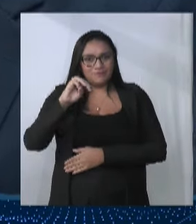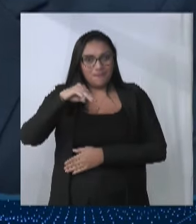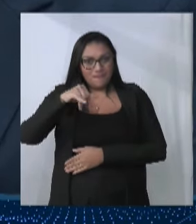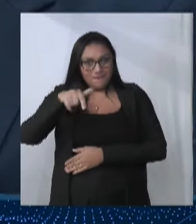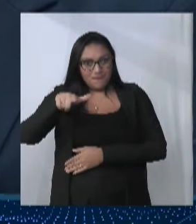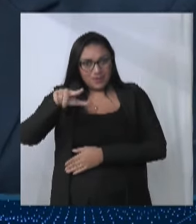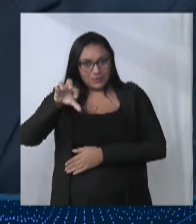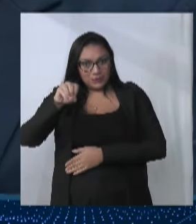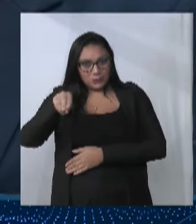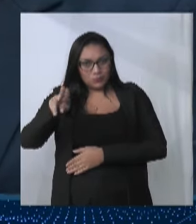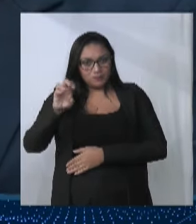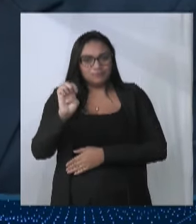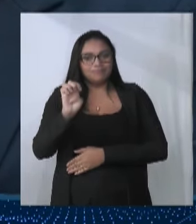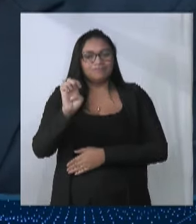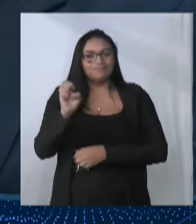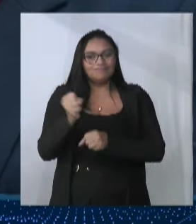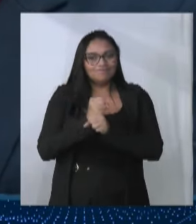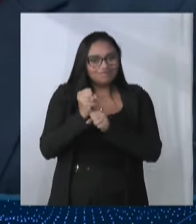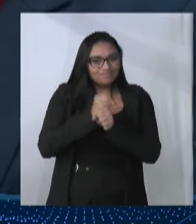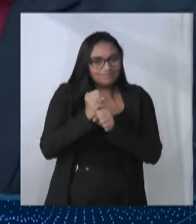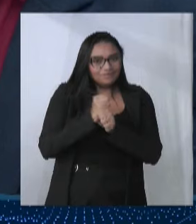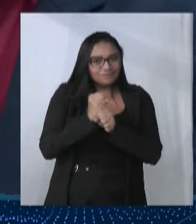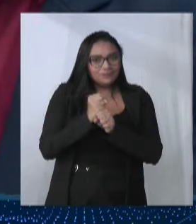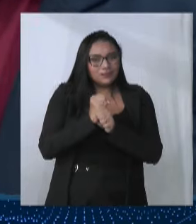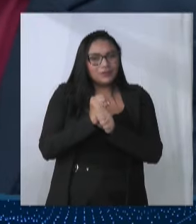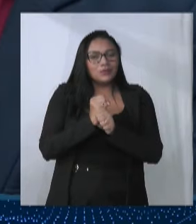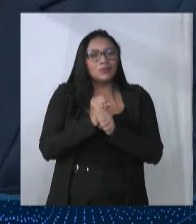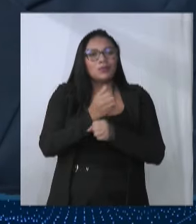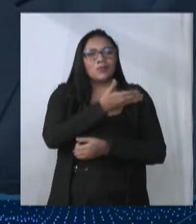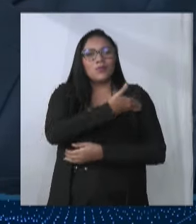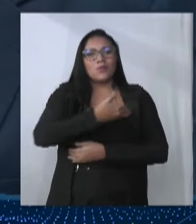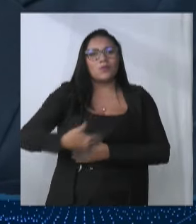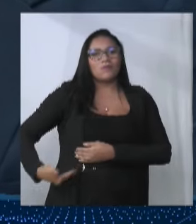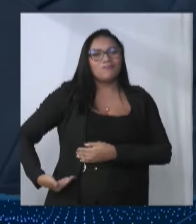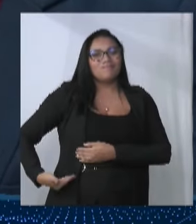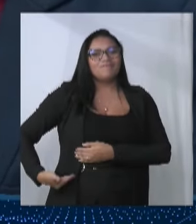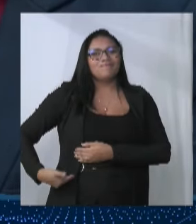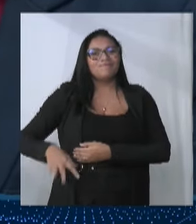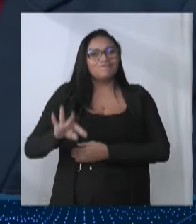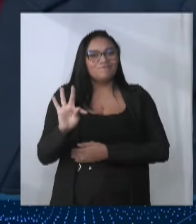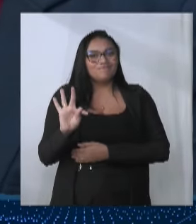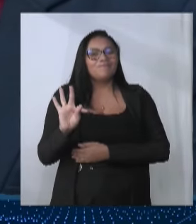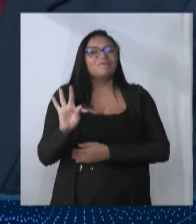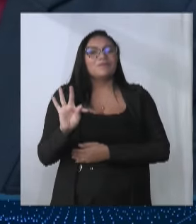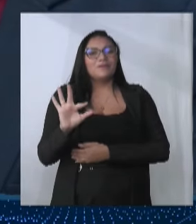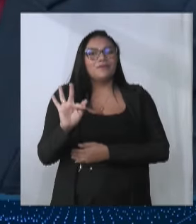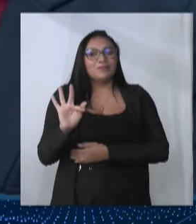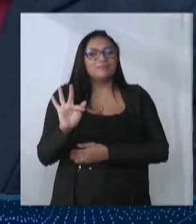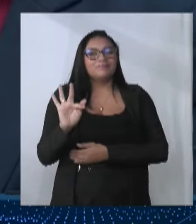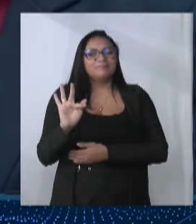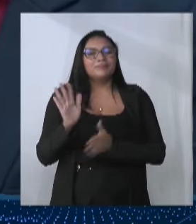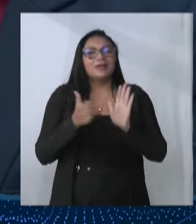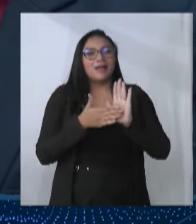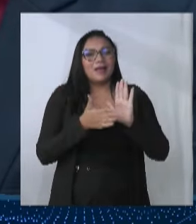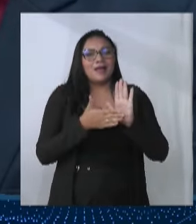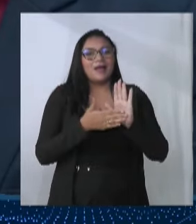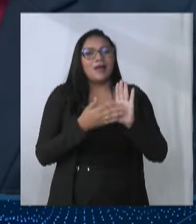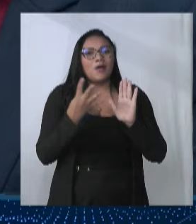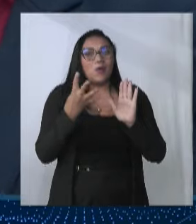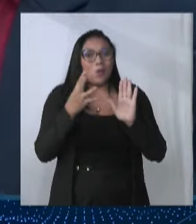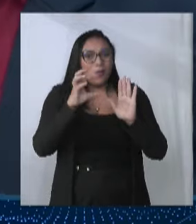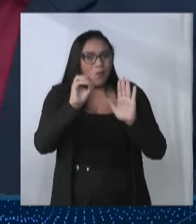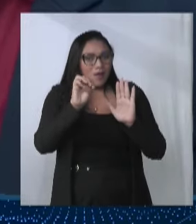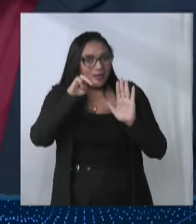O governo, as tratativas do governo federal, que é mais ou menos 40 milhões ano, essas